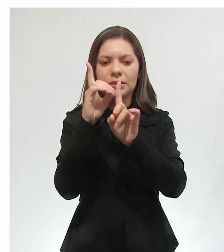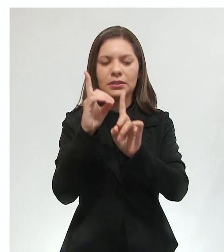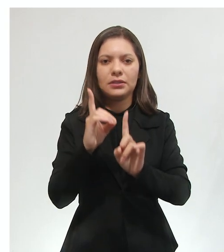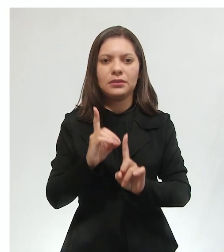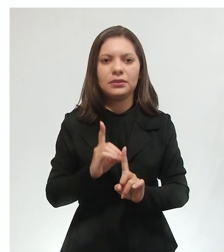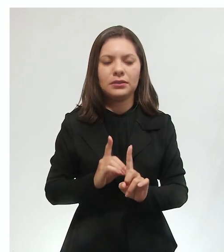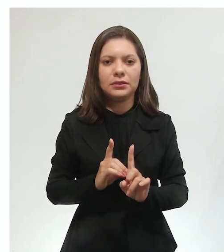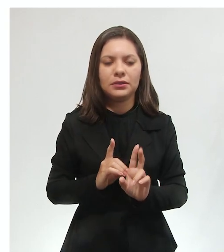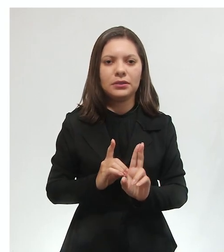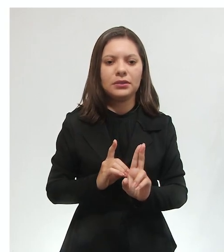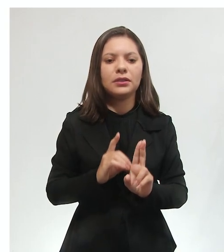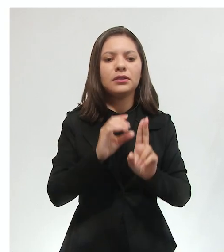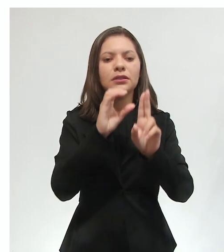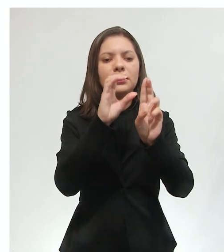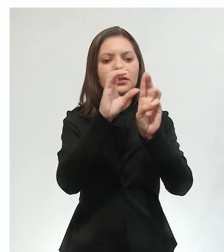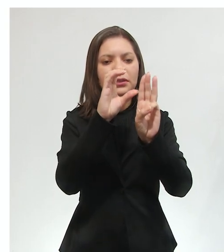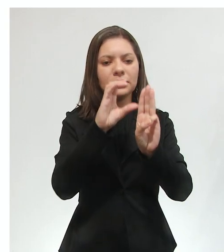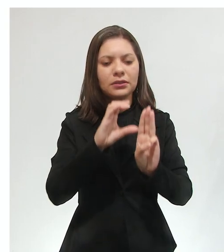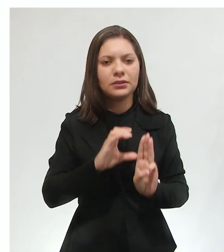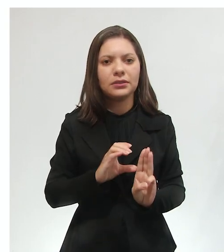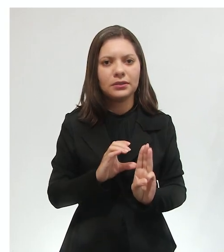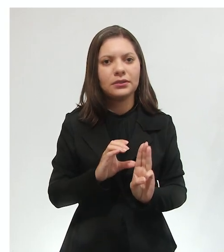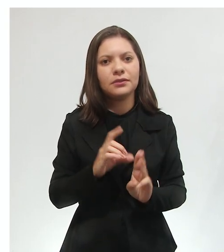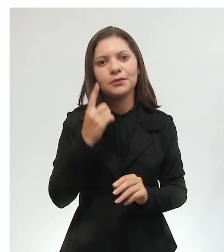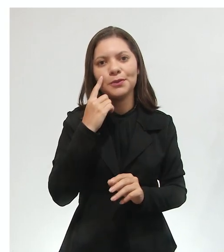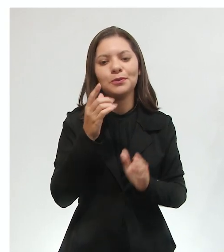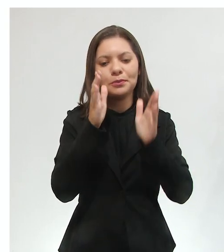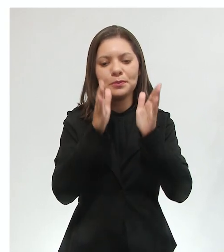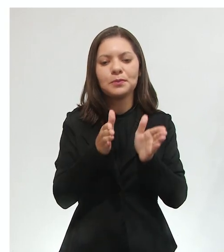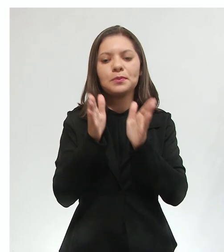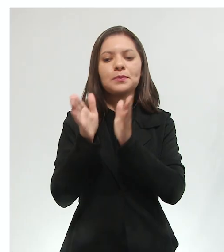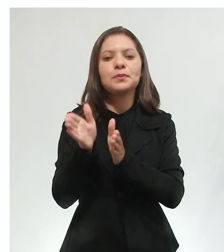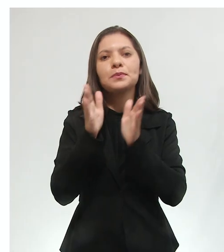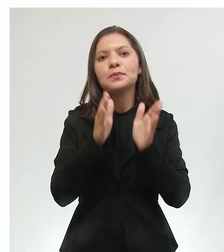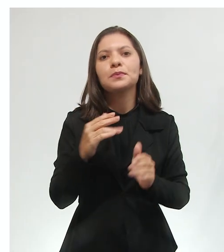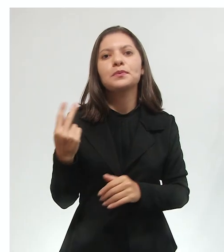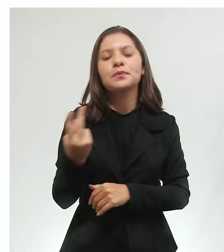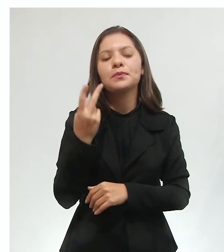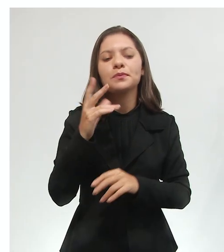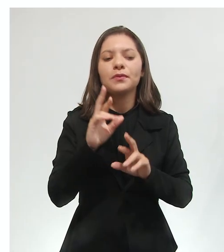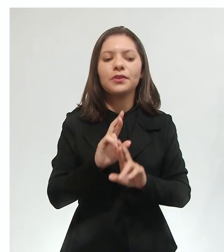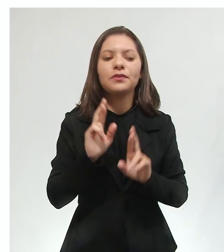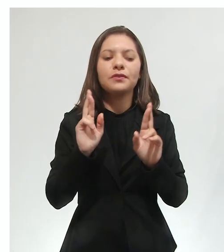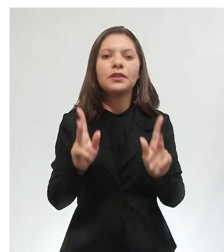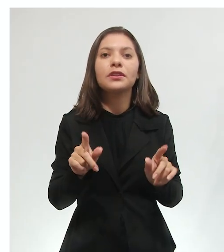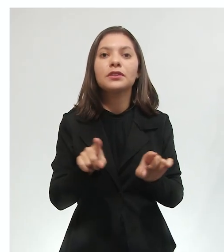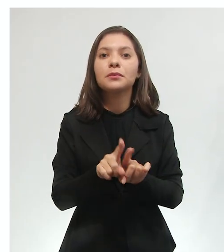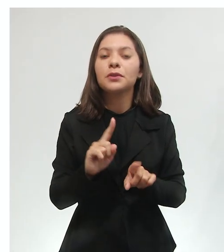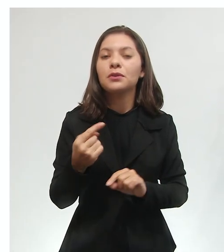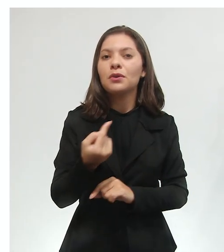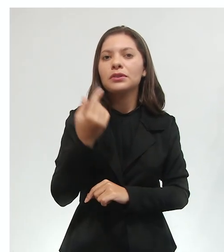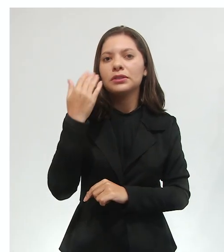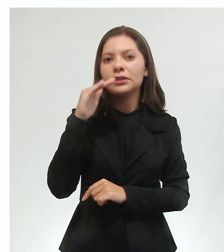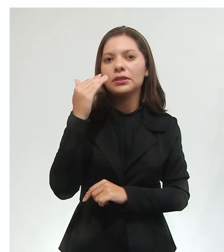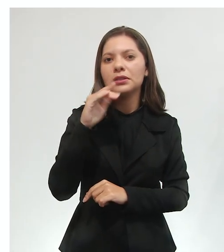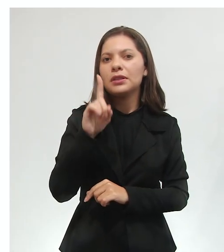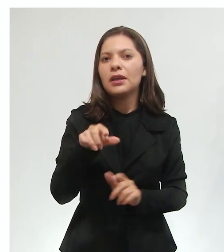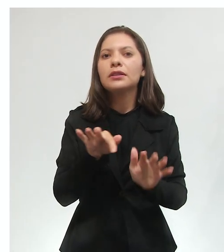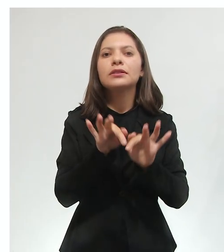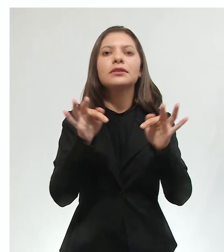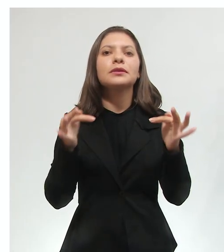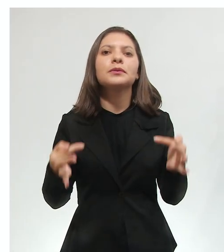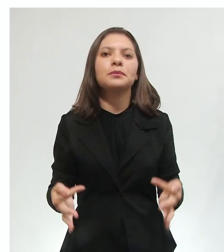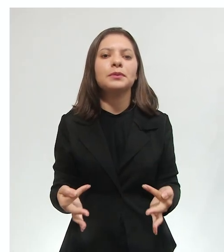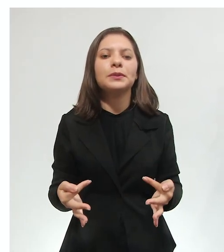dezenas, centenas com centenas. E entender esse processo, ele é muito simples quando funciona